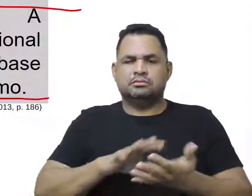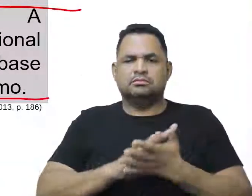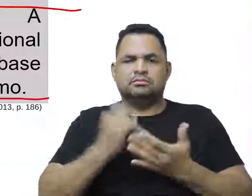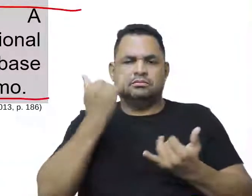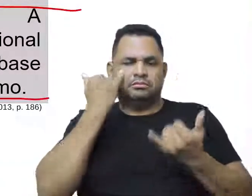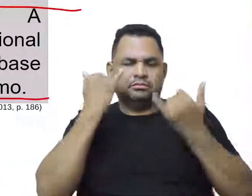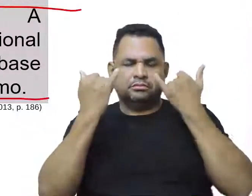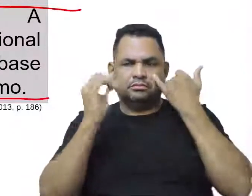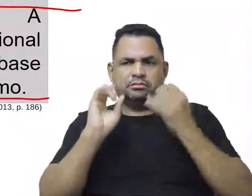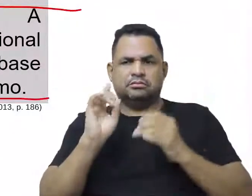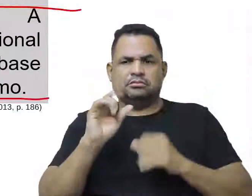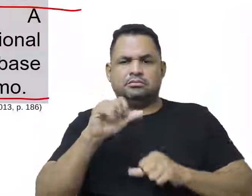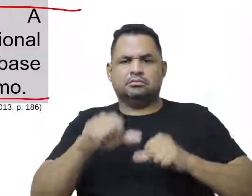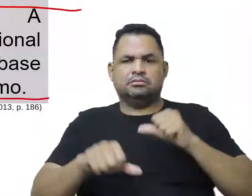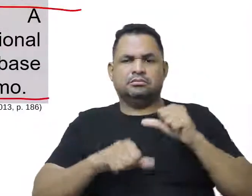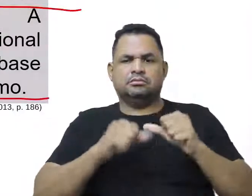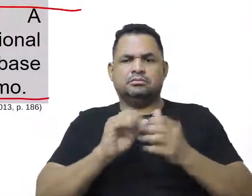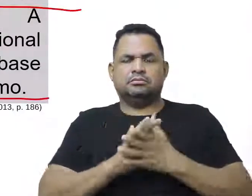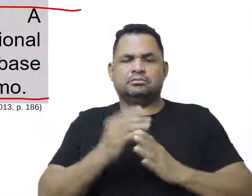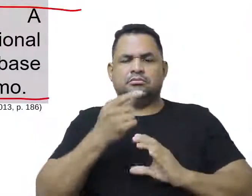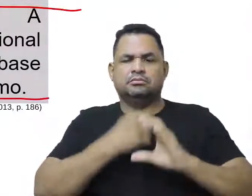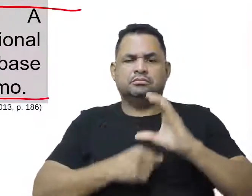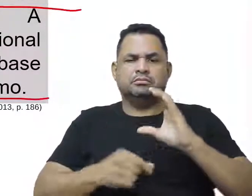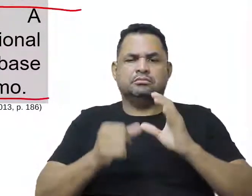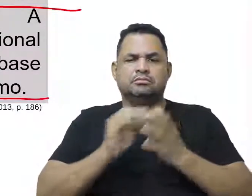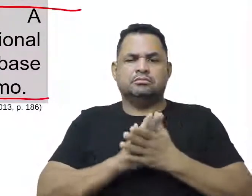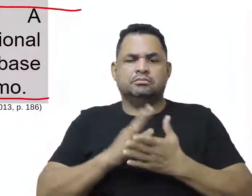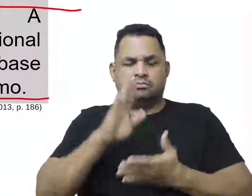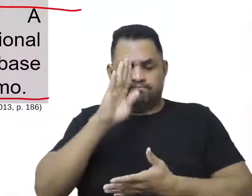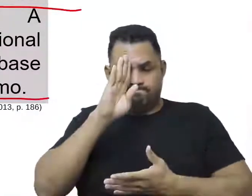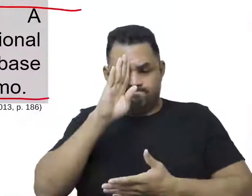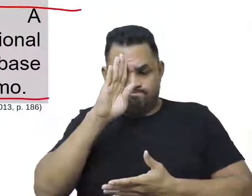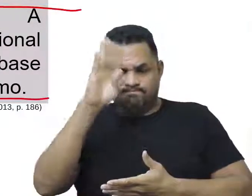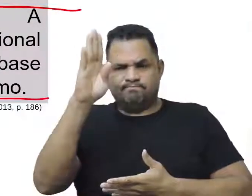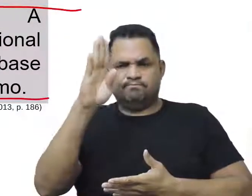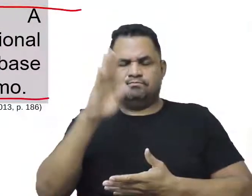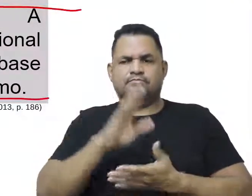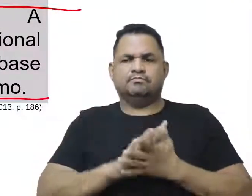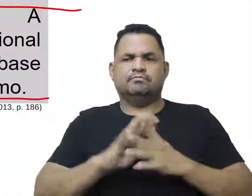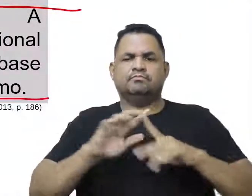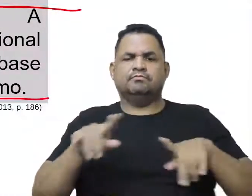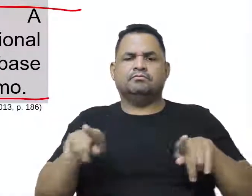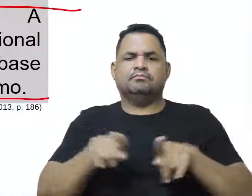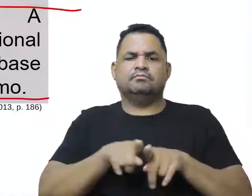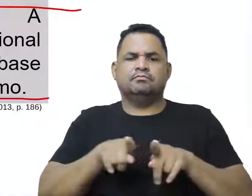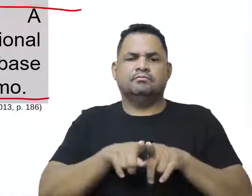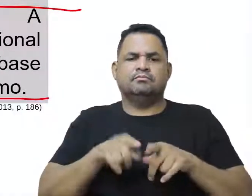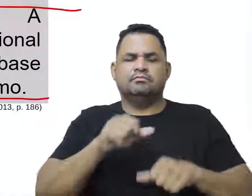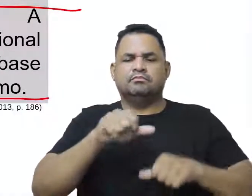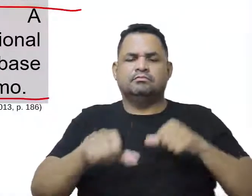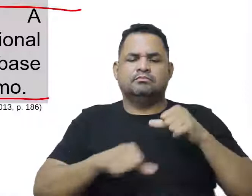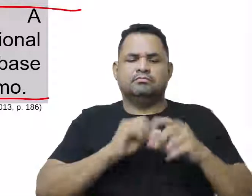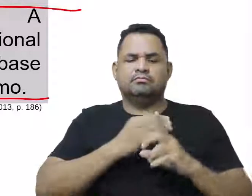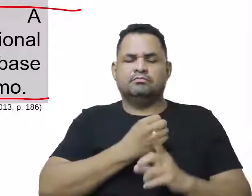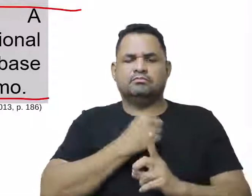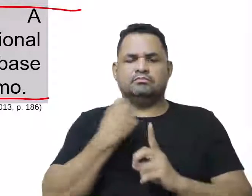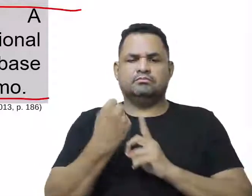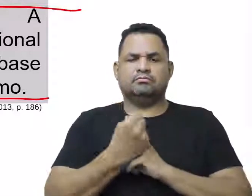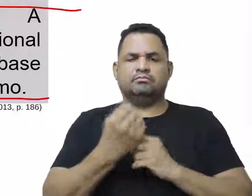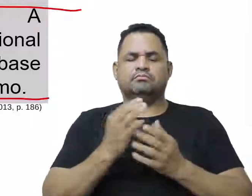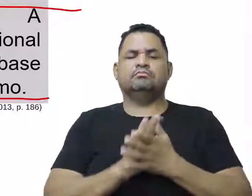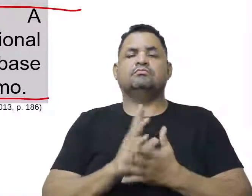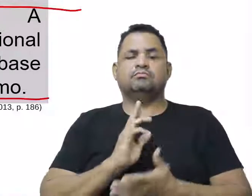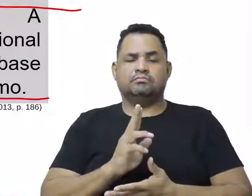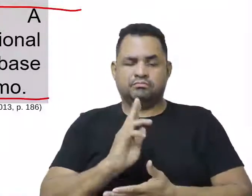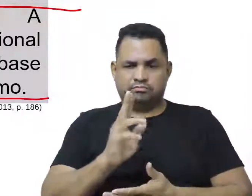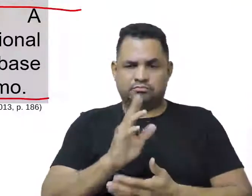ela não só mudou o capitalismo ela foi essencial para o capitalismo é mas ela também mudou a nossa vida social está